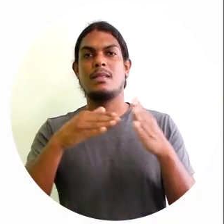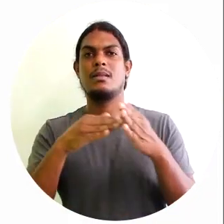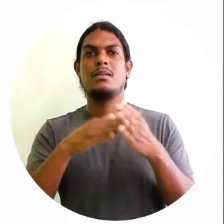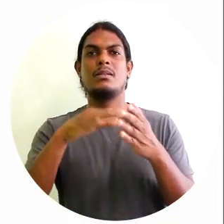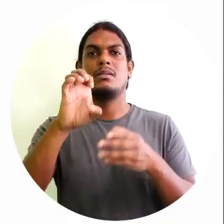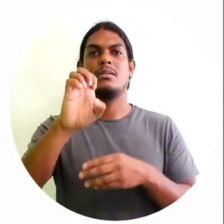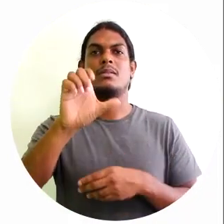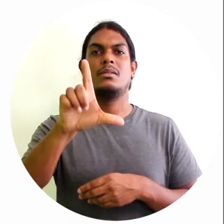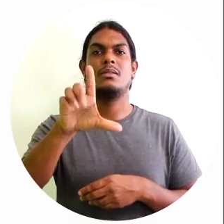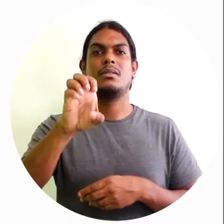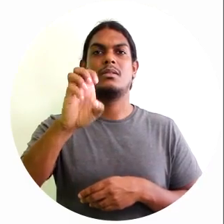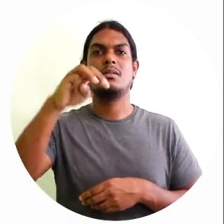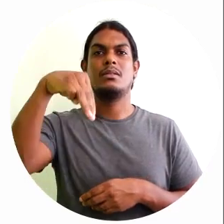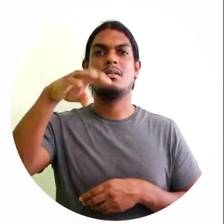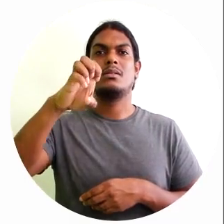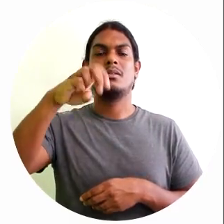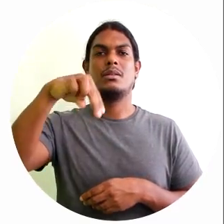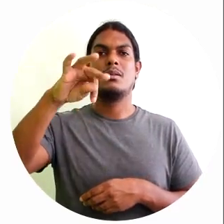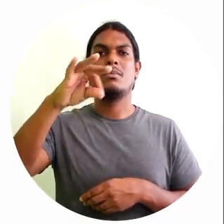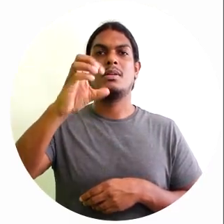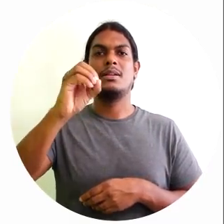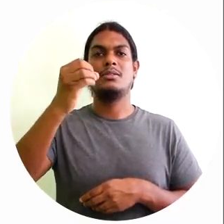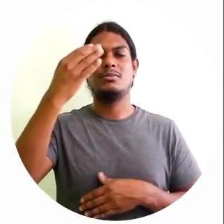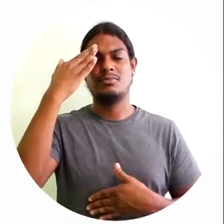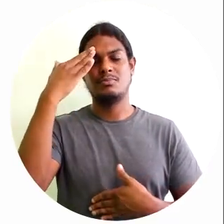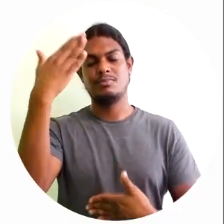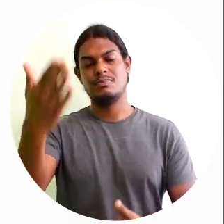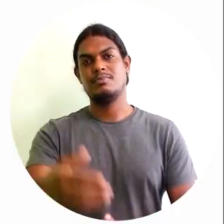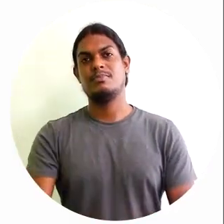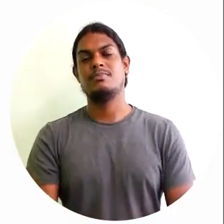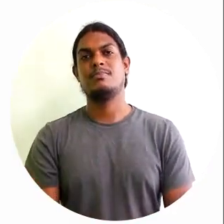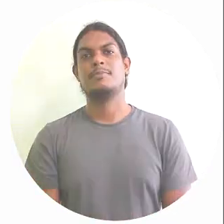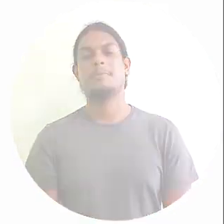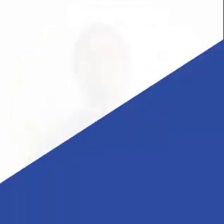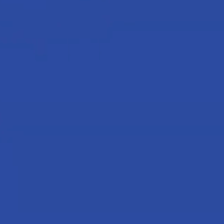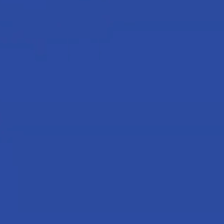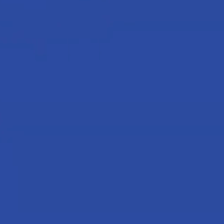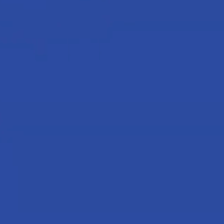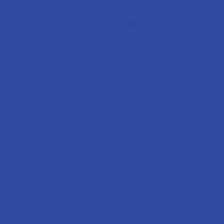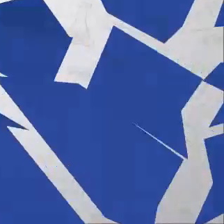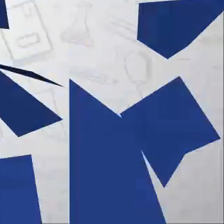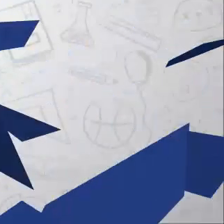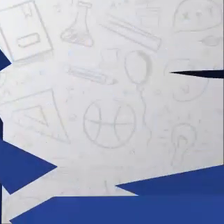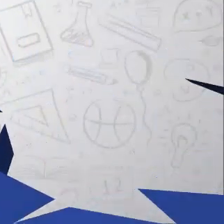resumidos aqui nessa volumetria. Obrigada e bons estudos!